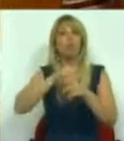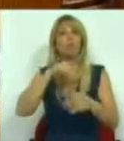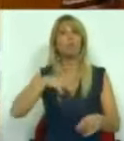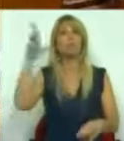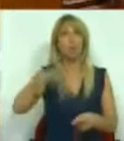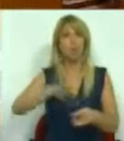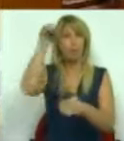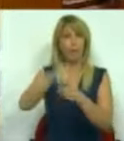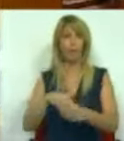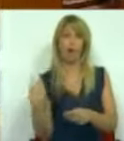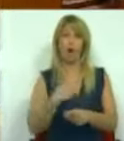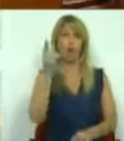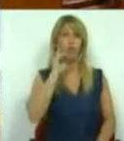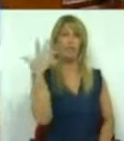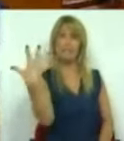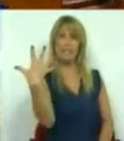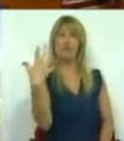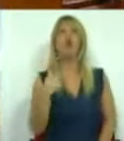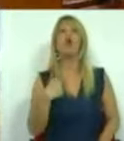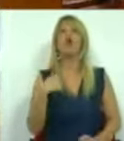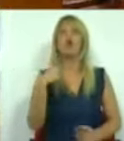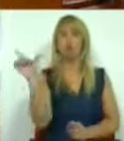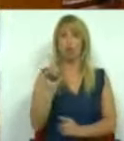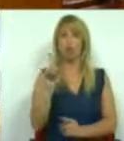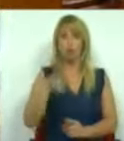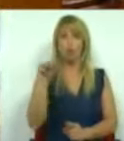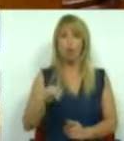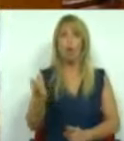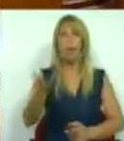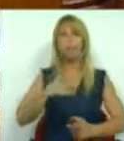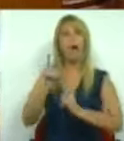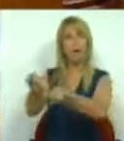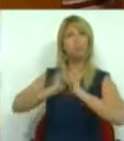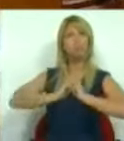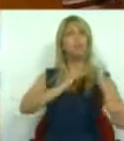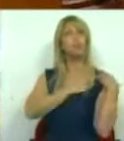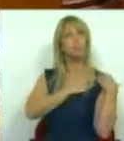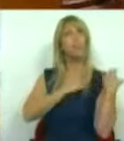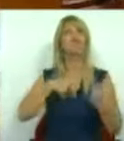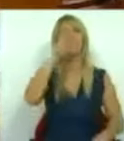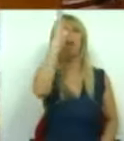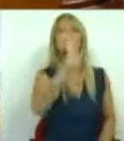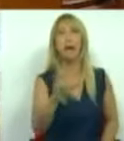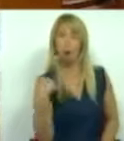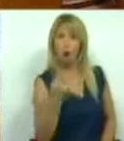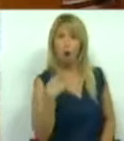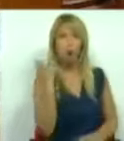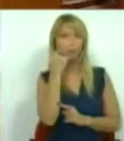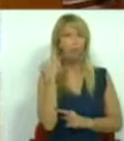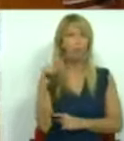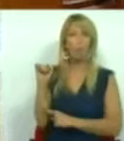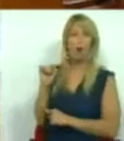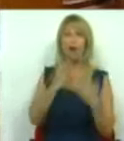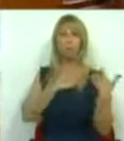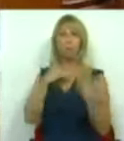vitória eleitoral de 5 de junho. Pois bem, fiquem a saber que nós não viramos a cara às dificuldades, não nos furtamos ao